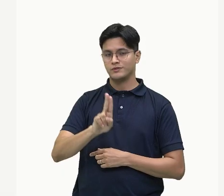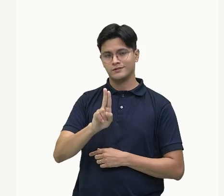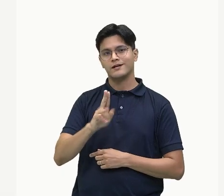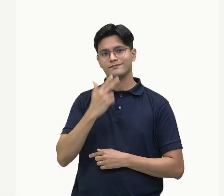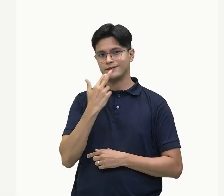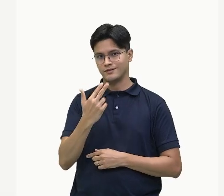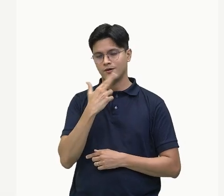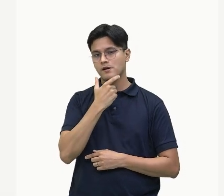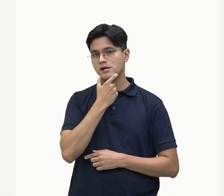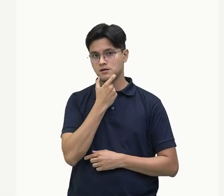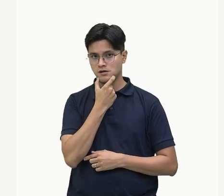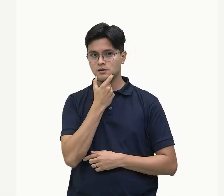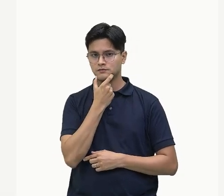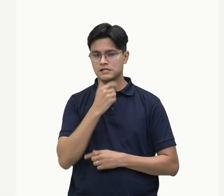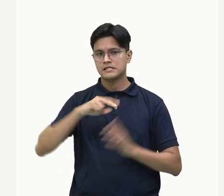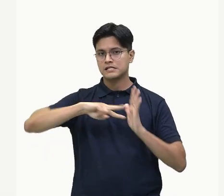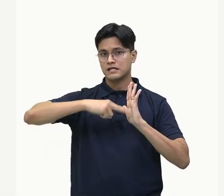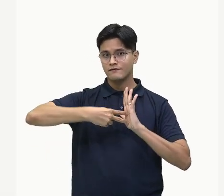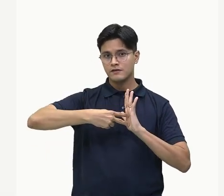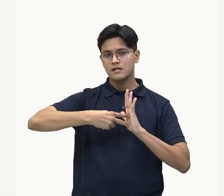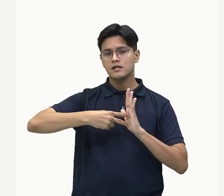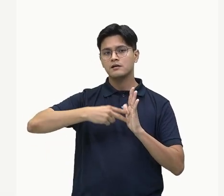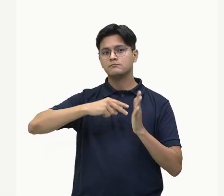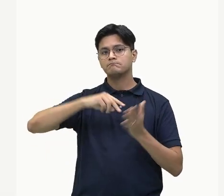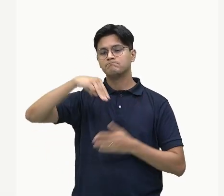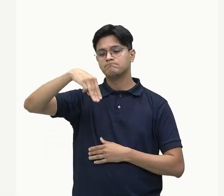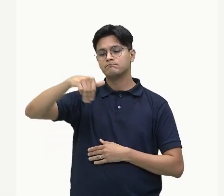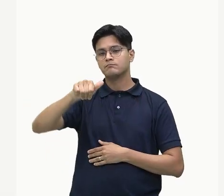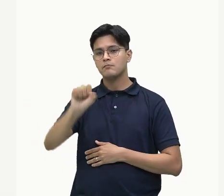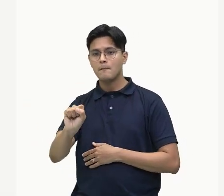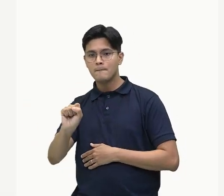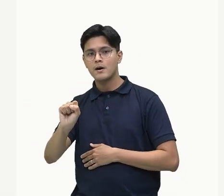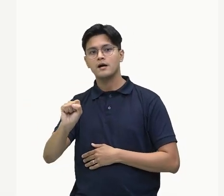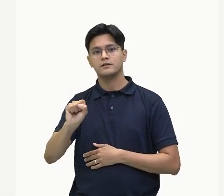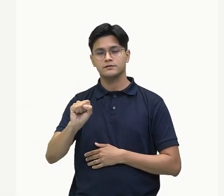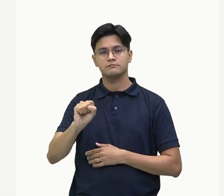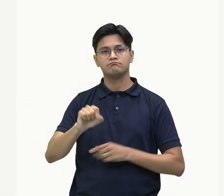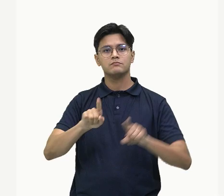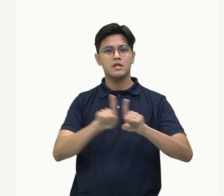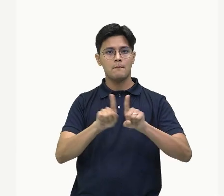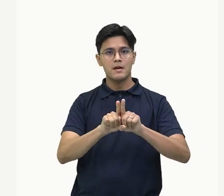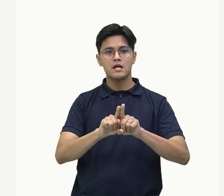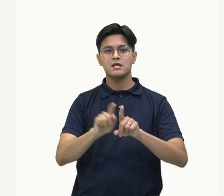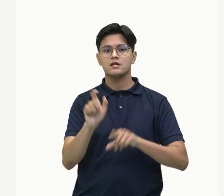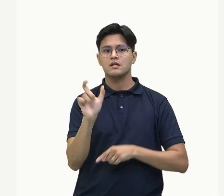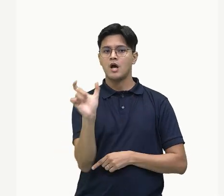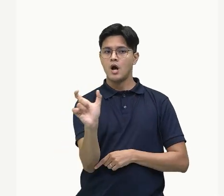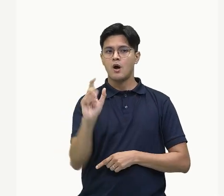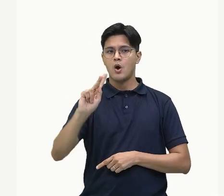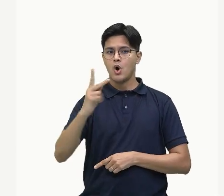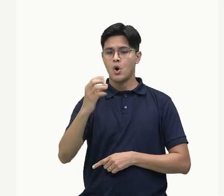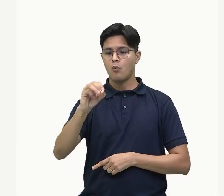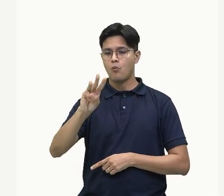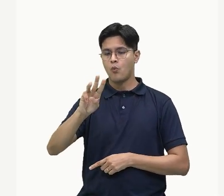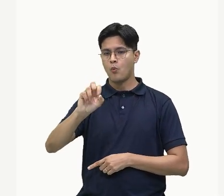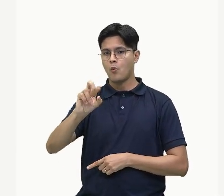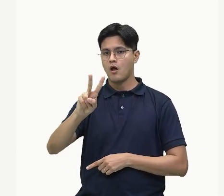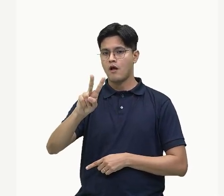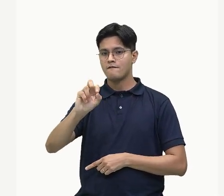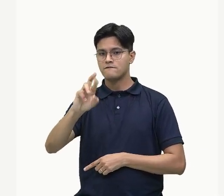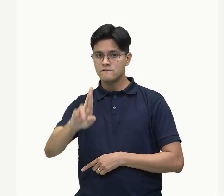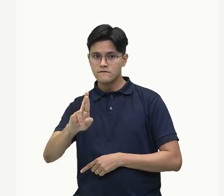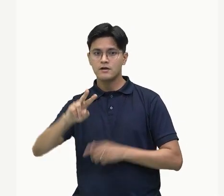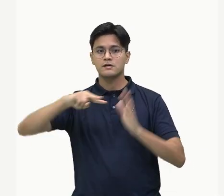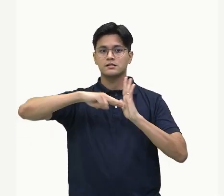frequência. Significa mas. However, no entanto. Aí nós temos although, embora,